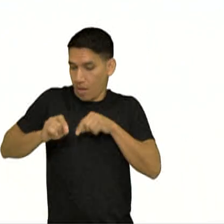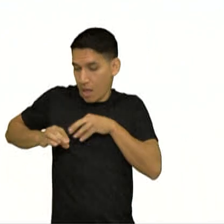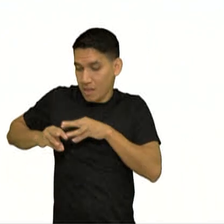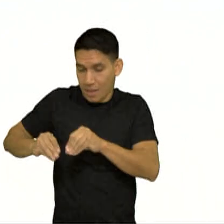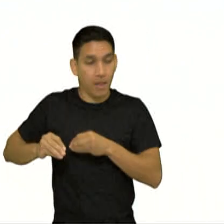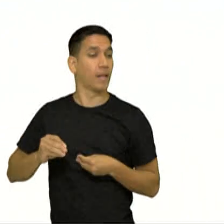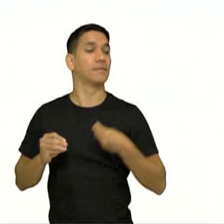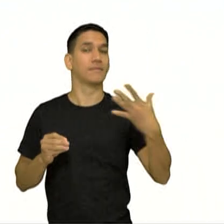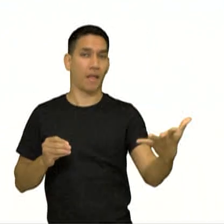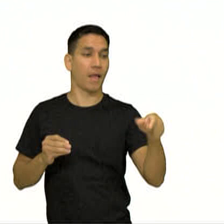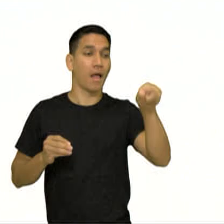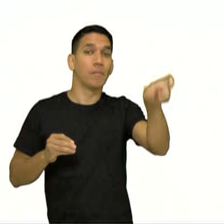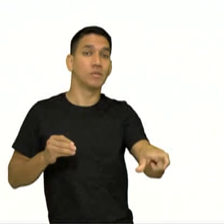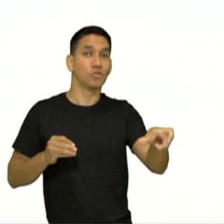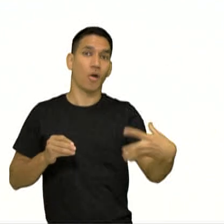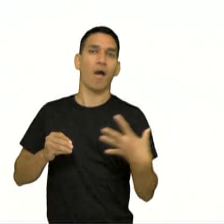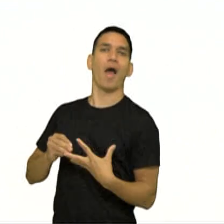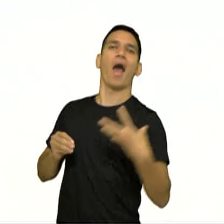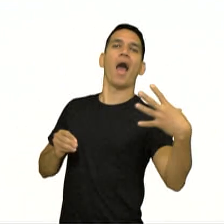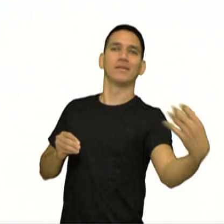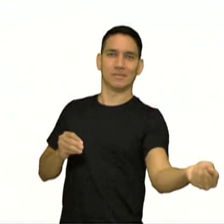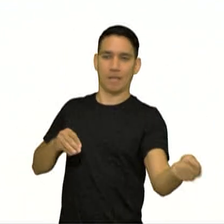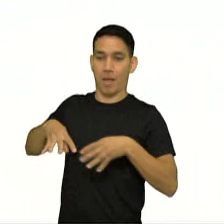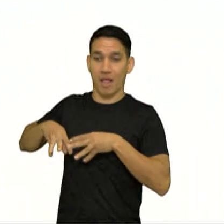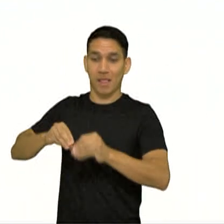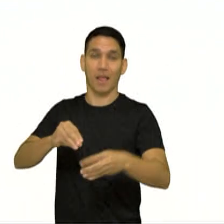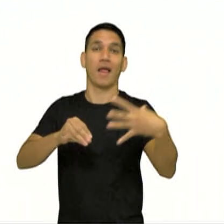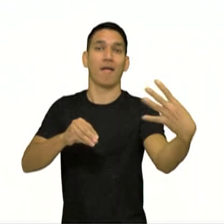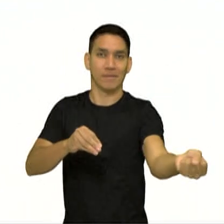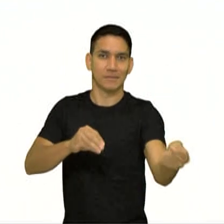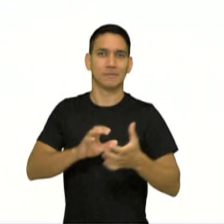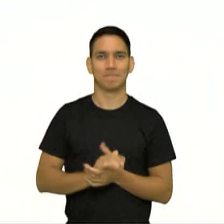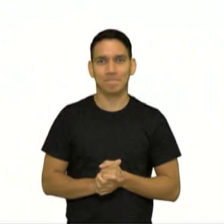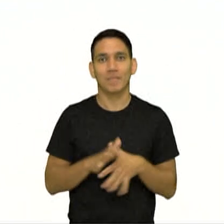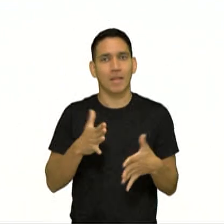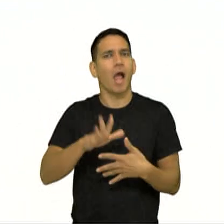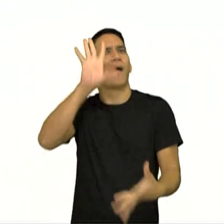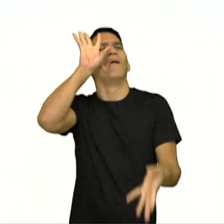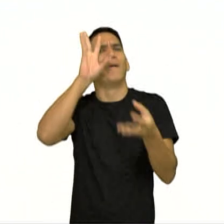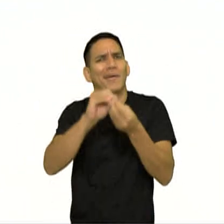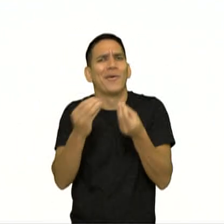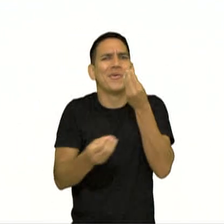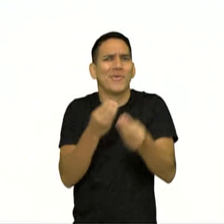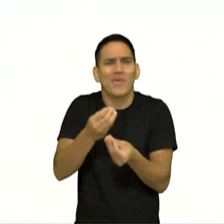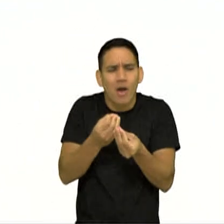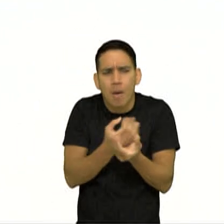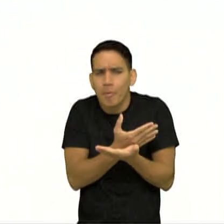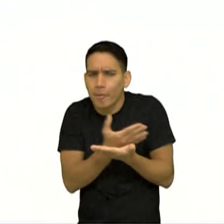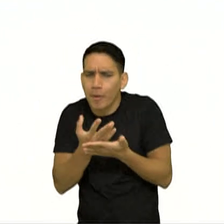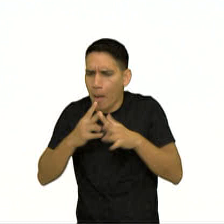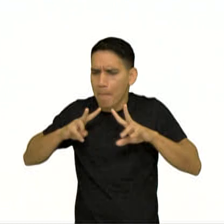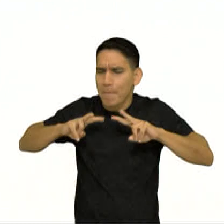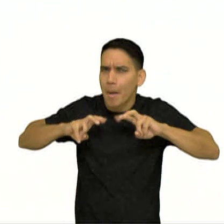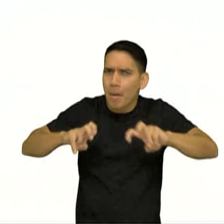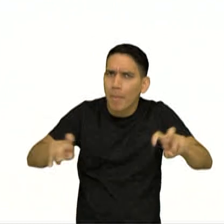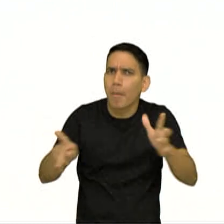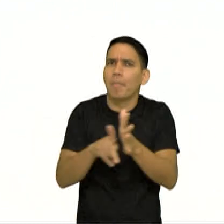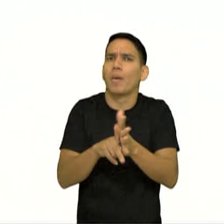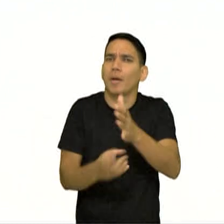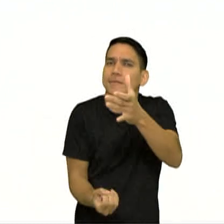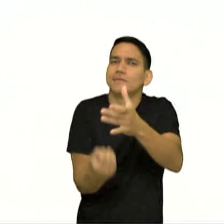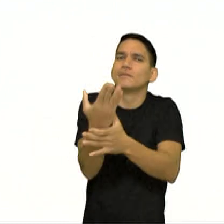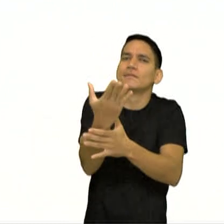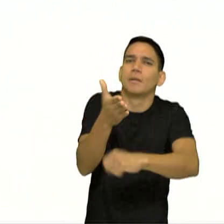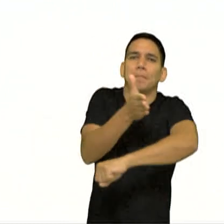que é aquele que vai receber a terra. E assim a gente vai entender um pouco dessa estratificação da